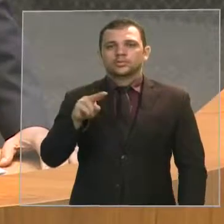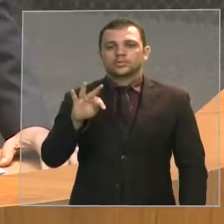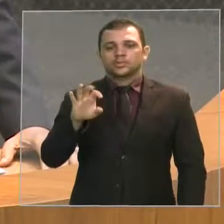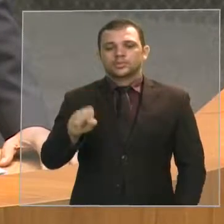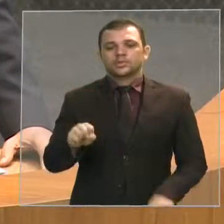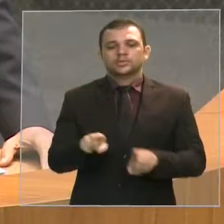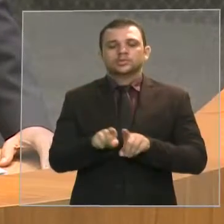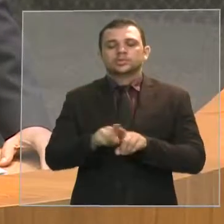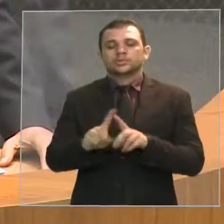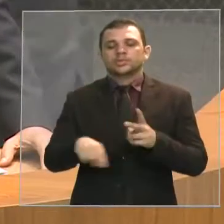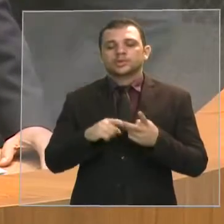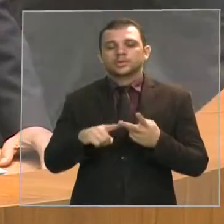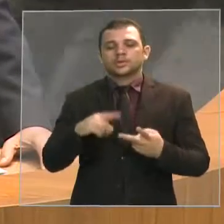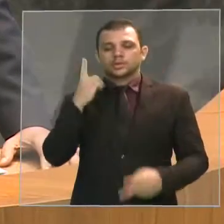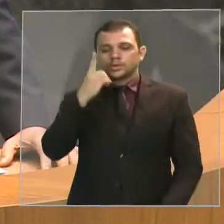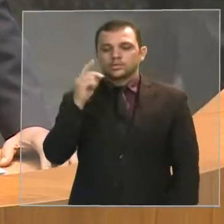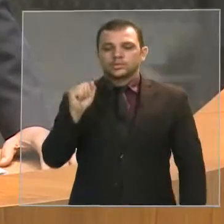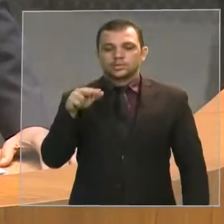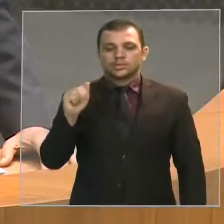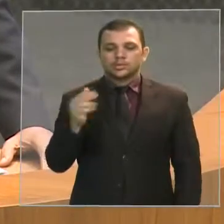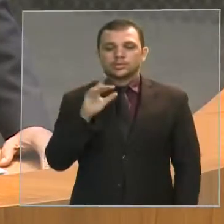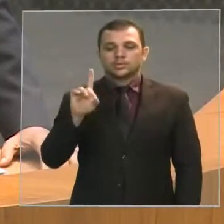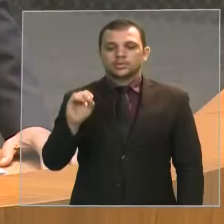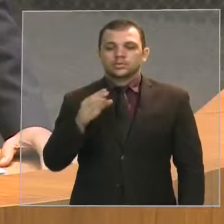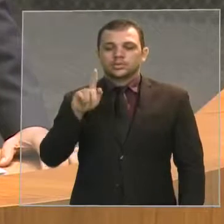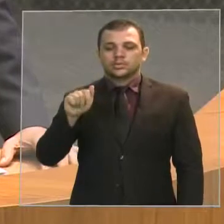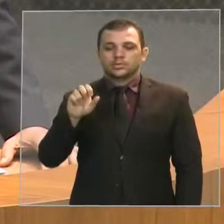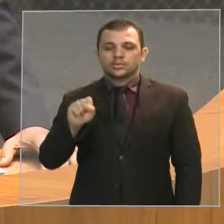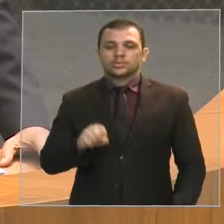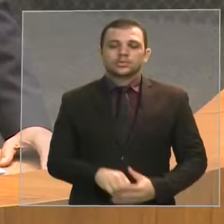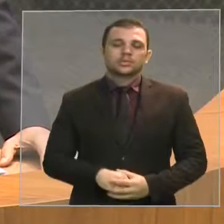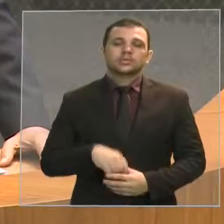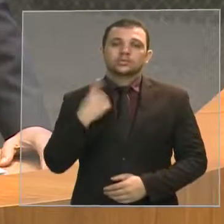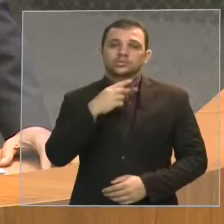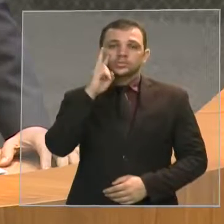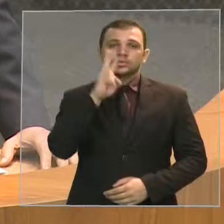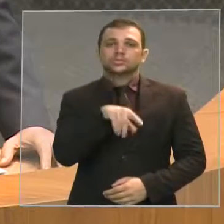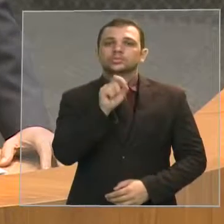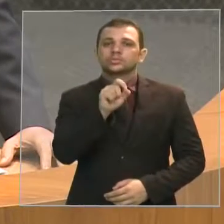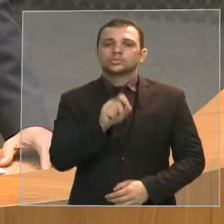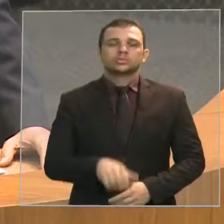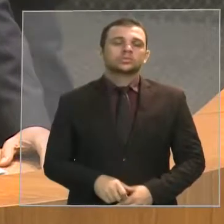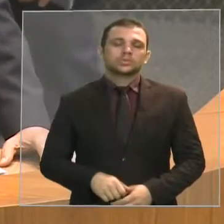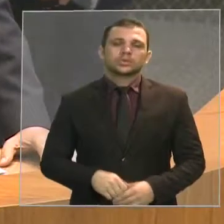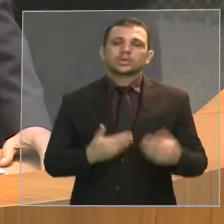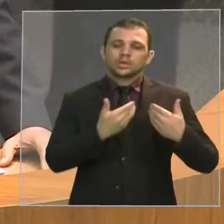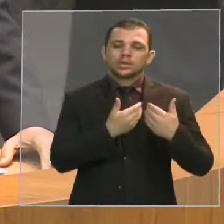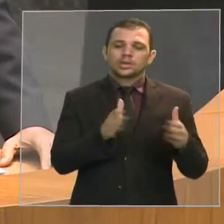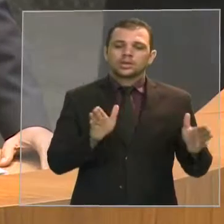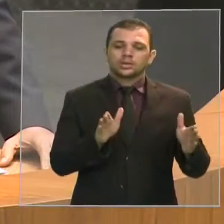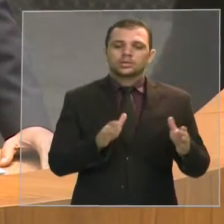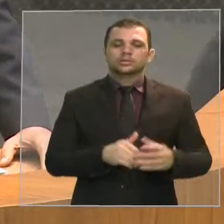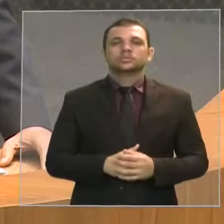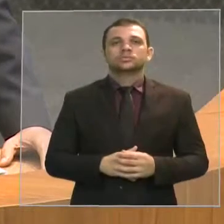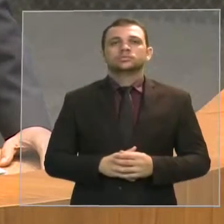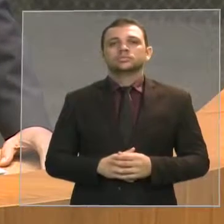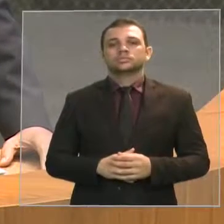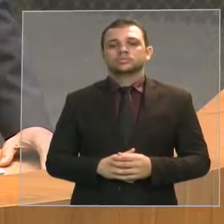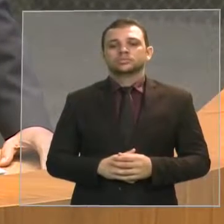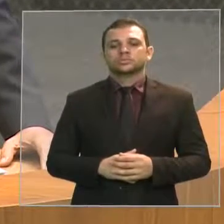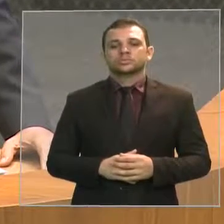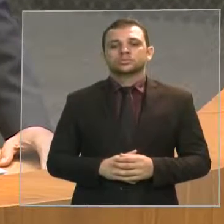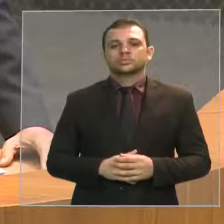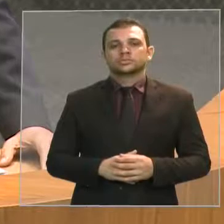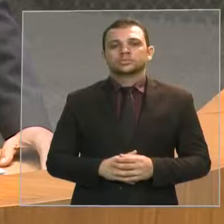deputada ana do gás ea gente presenciou a inauguração da unidade